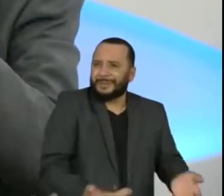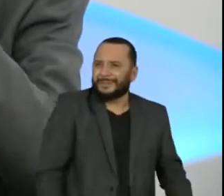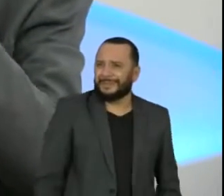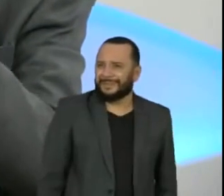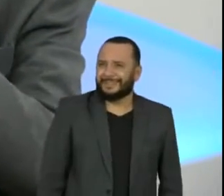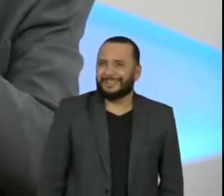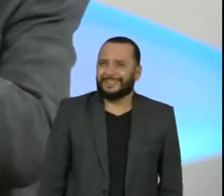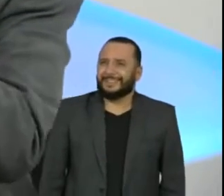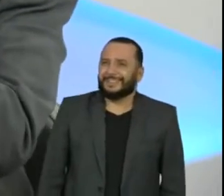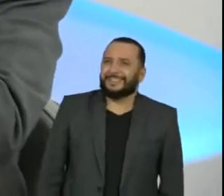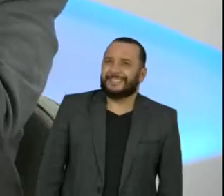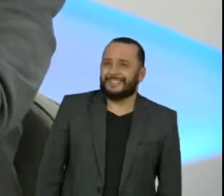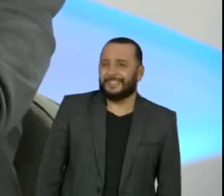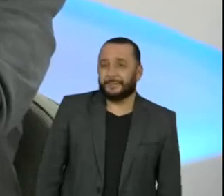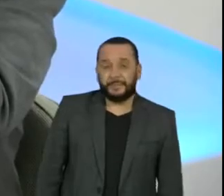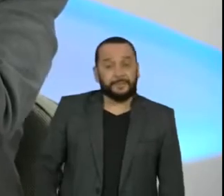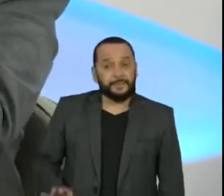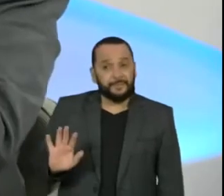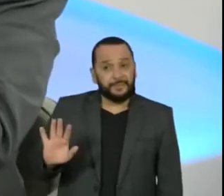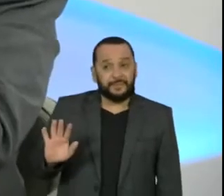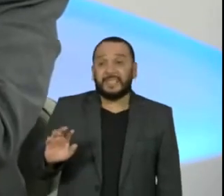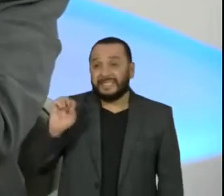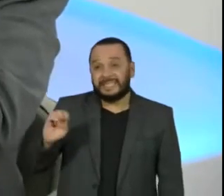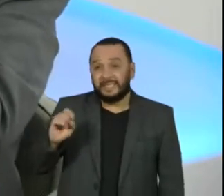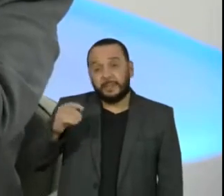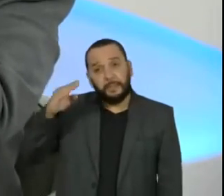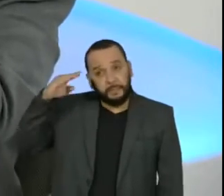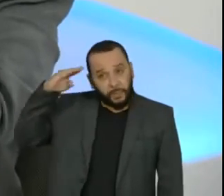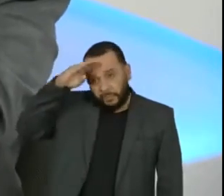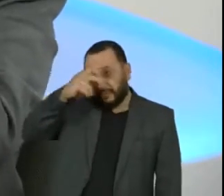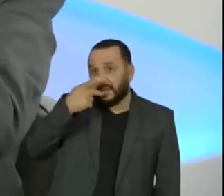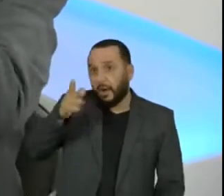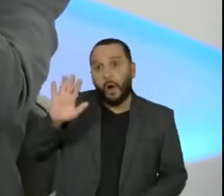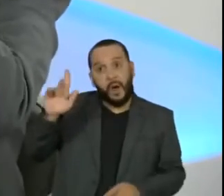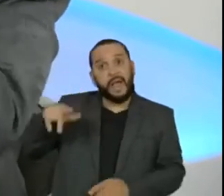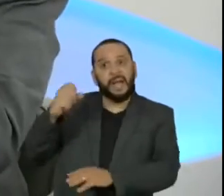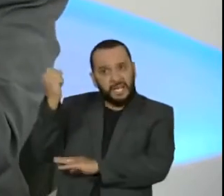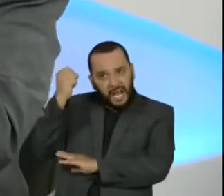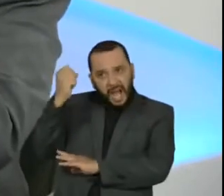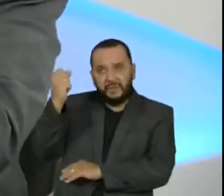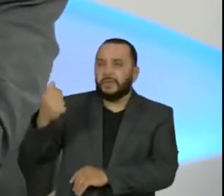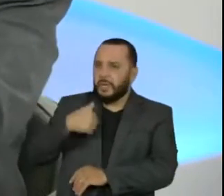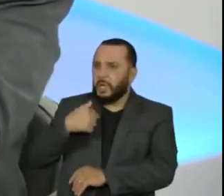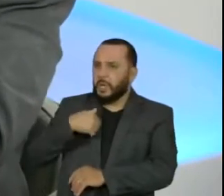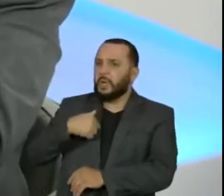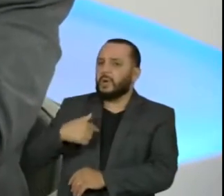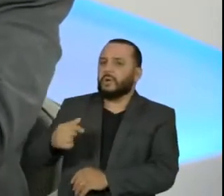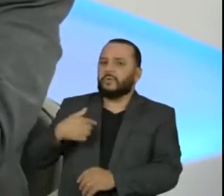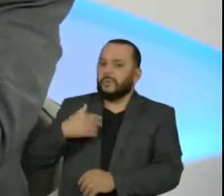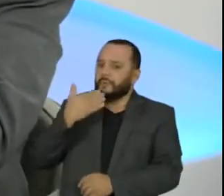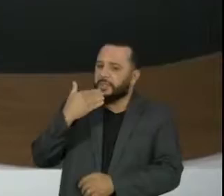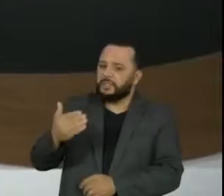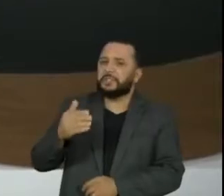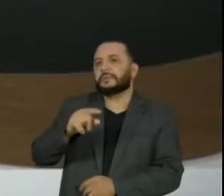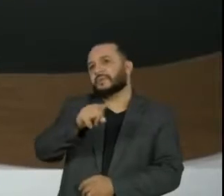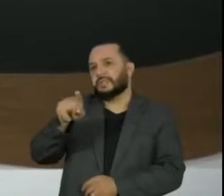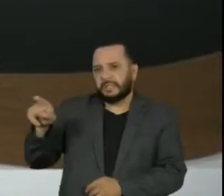Talvez, se ele falasse assim, olha, gente, é uma coisa grave, vamos aqui chefar, vou liderar, ele gastava metade.